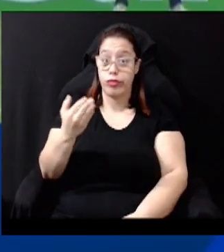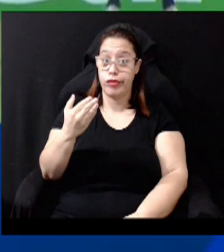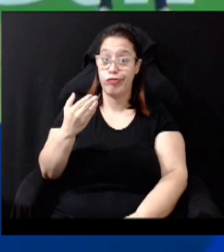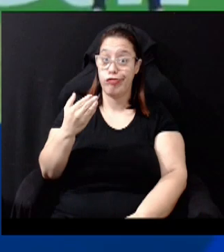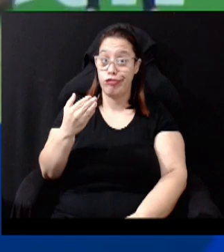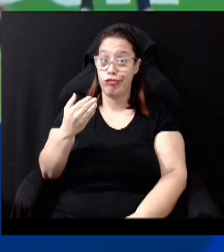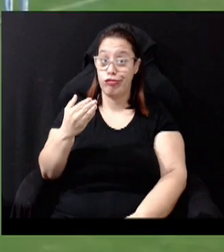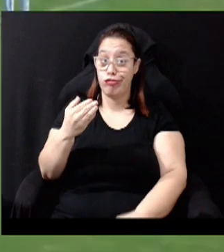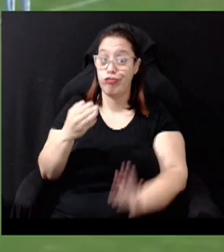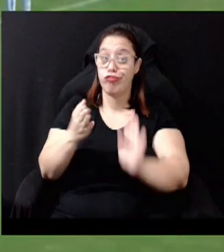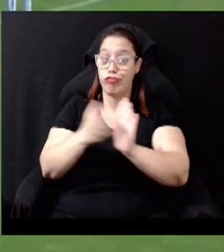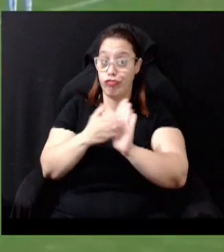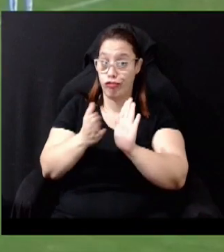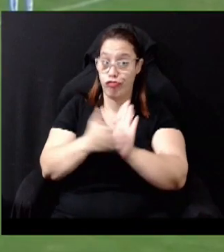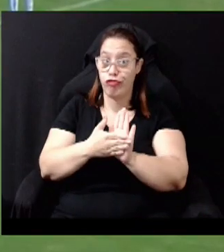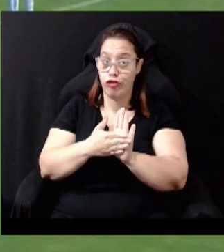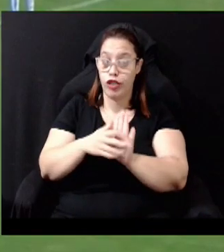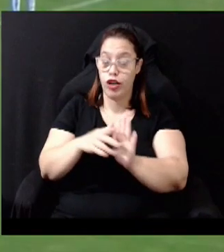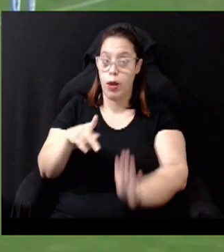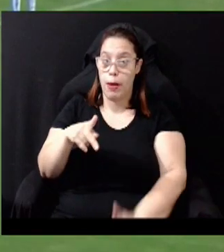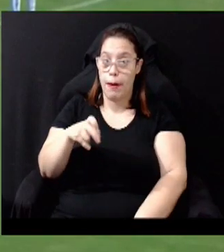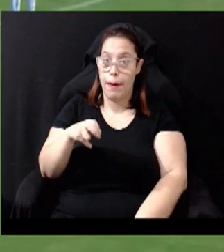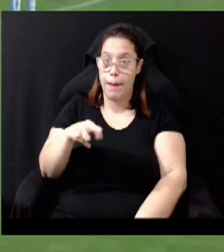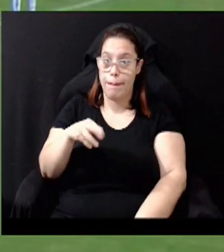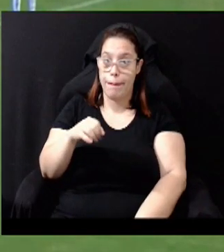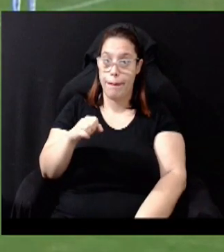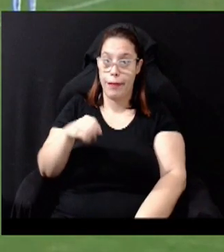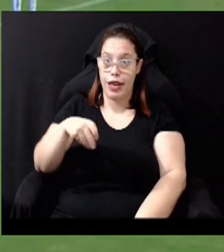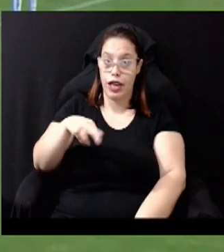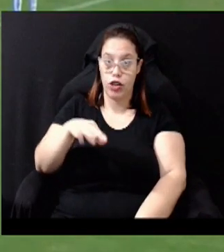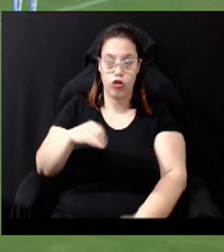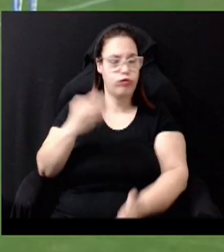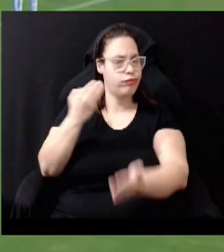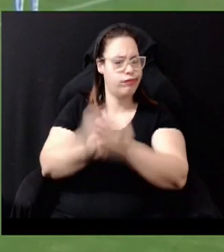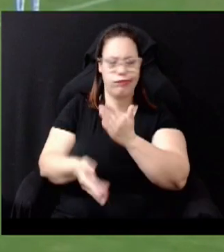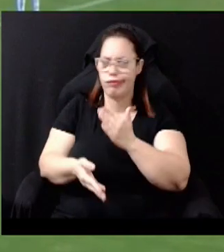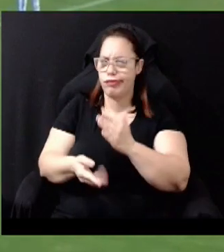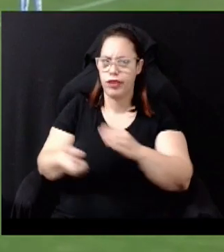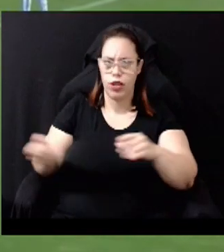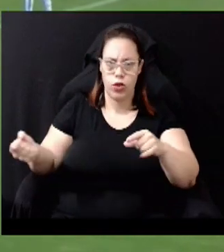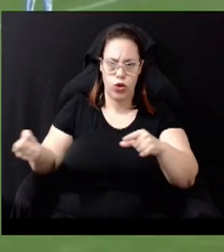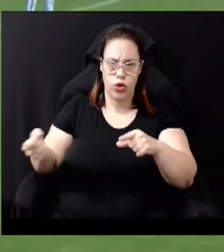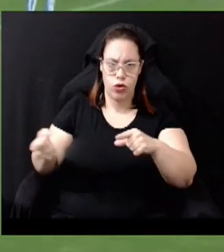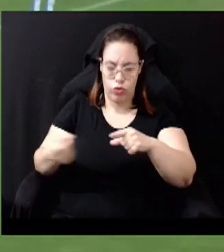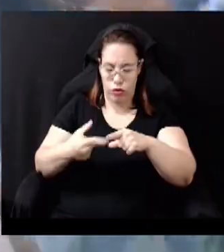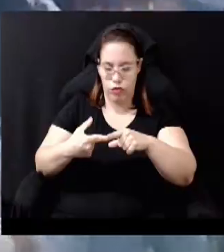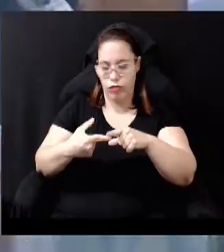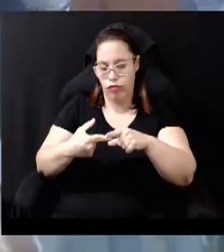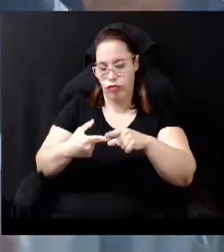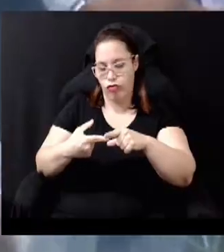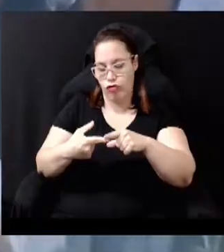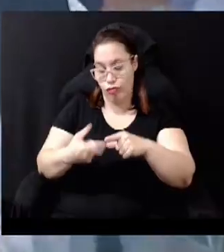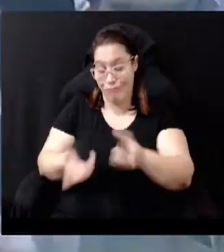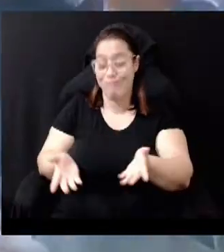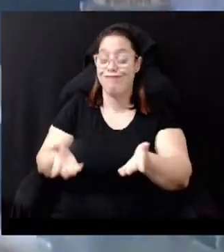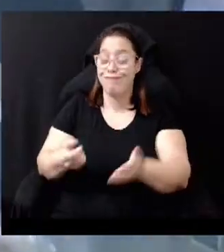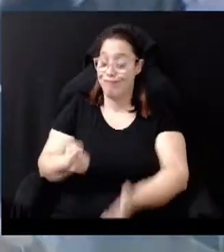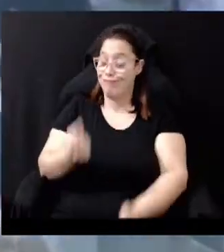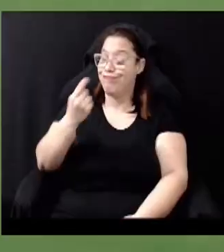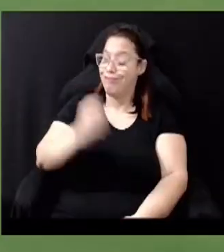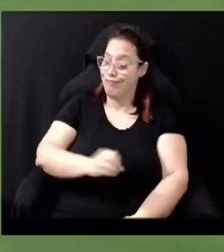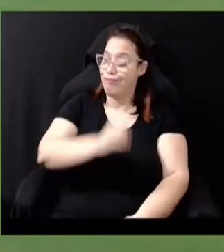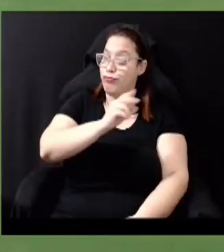marcou. Pênalti que Danilo Barcelos não desperdiçou. Bola para um lado, goleiro para o outro. 1-0